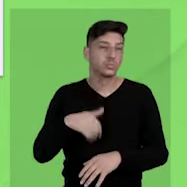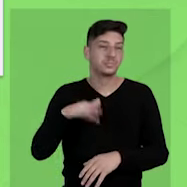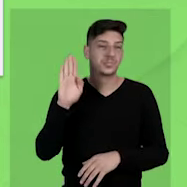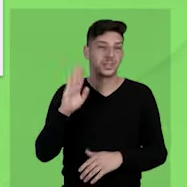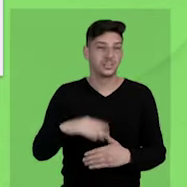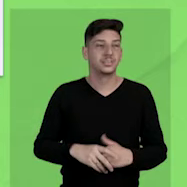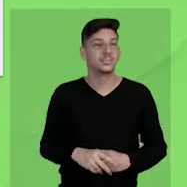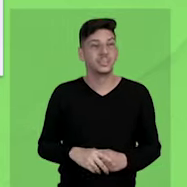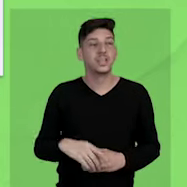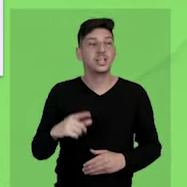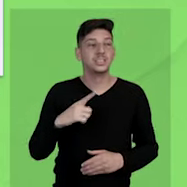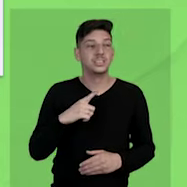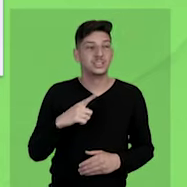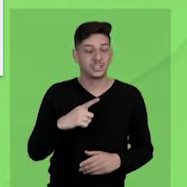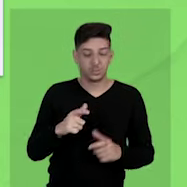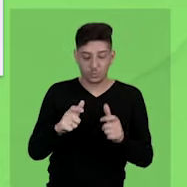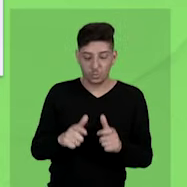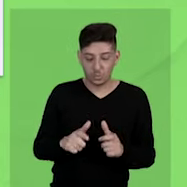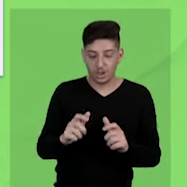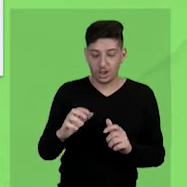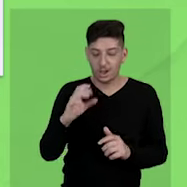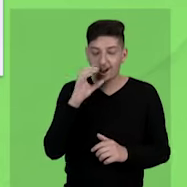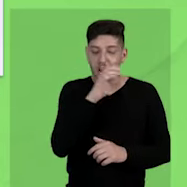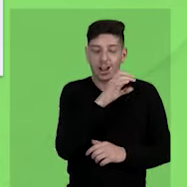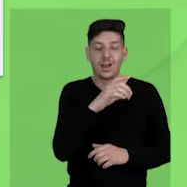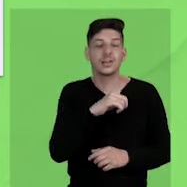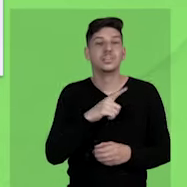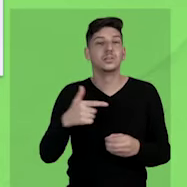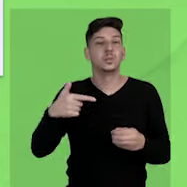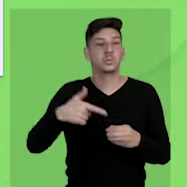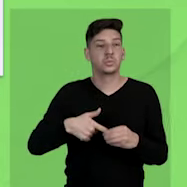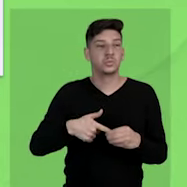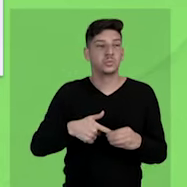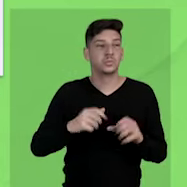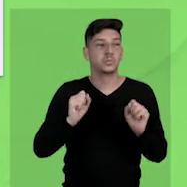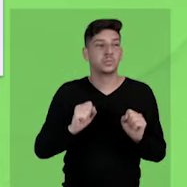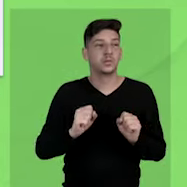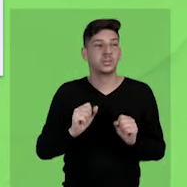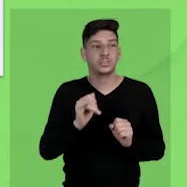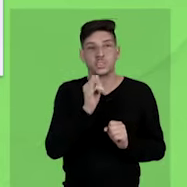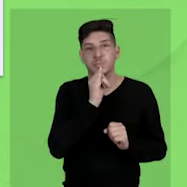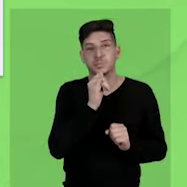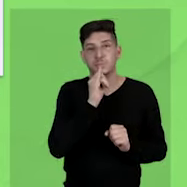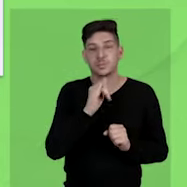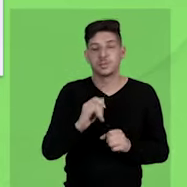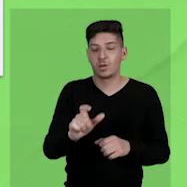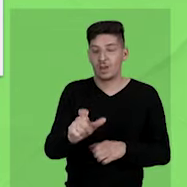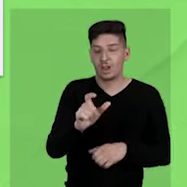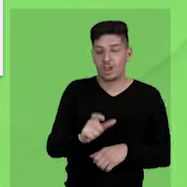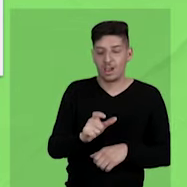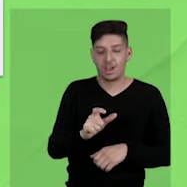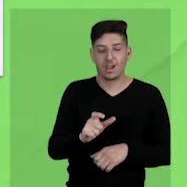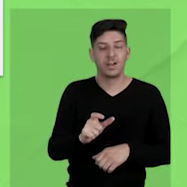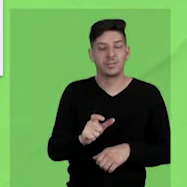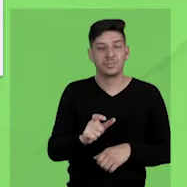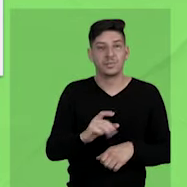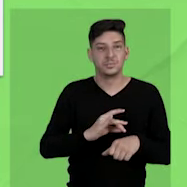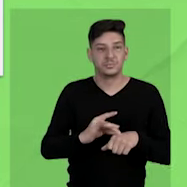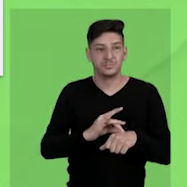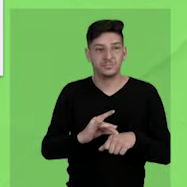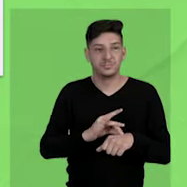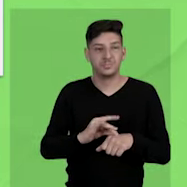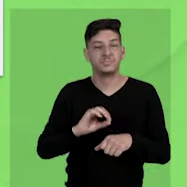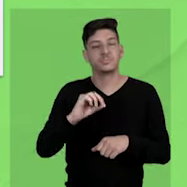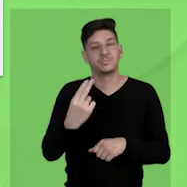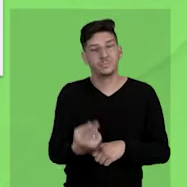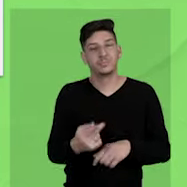fonte de calor, né? Então nós vamos ter um combustível aqui. Esse combustível ele pode ser tanto um carvão mineral, por exemplo, ou algum